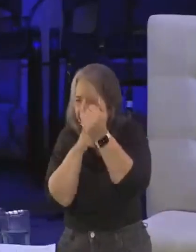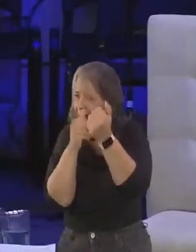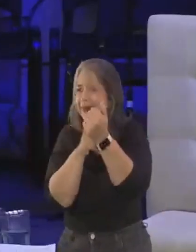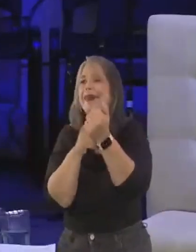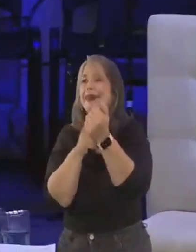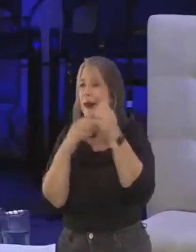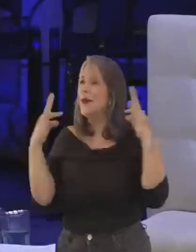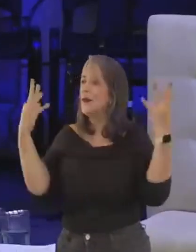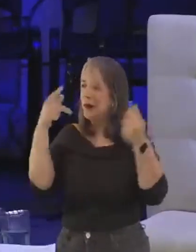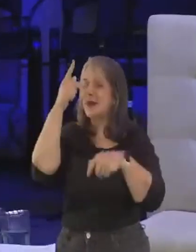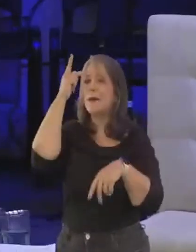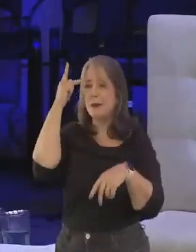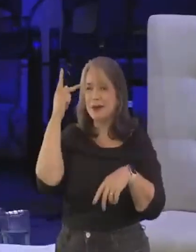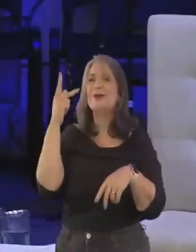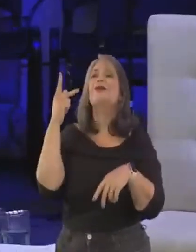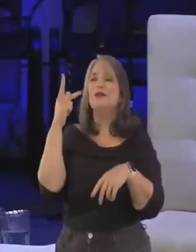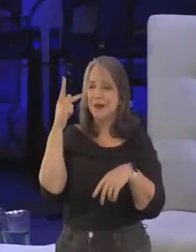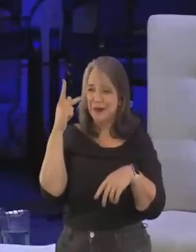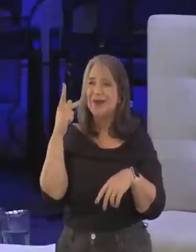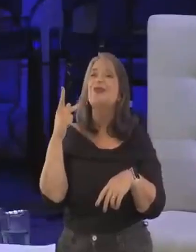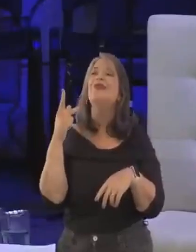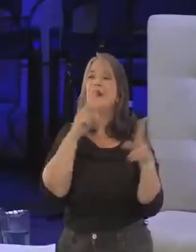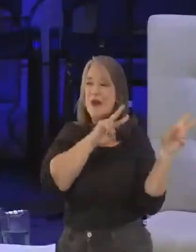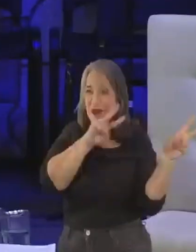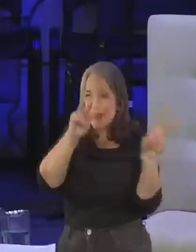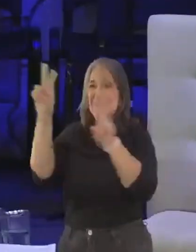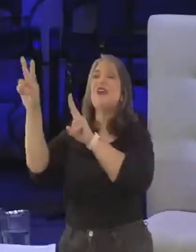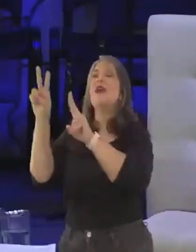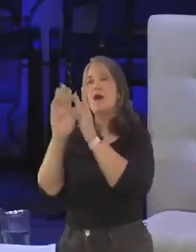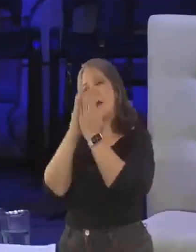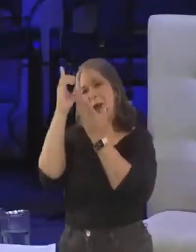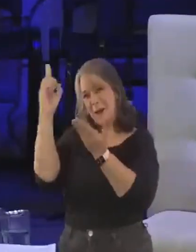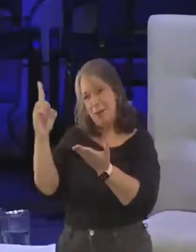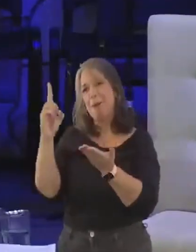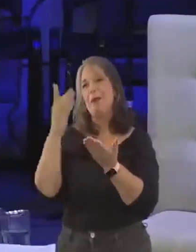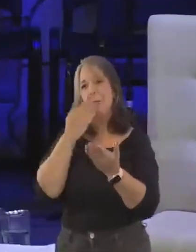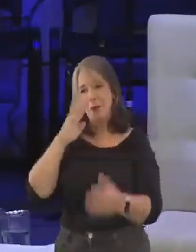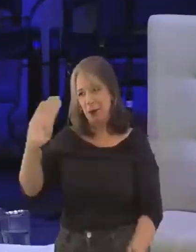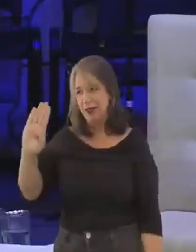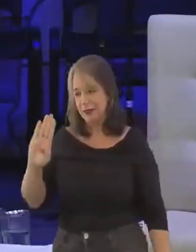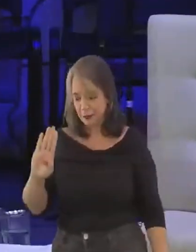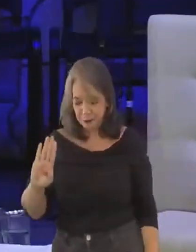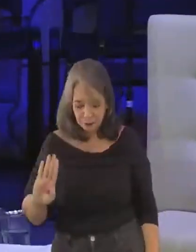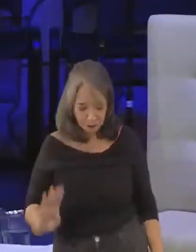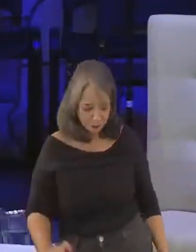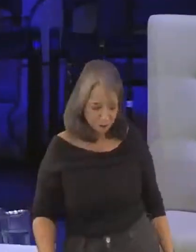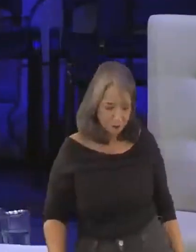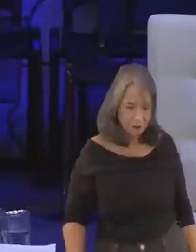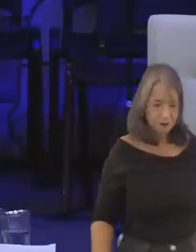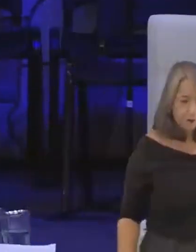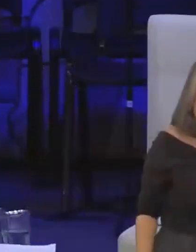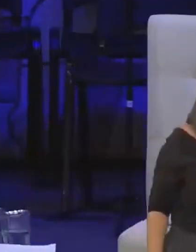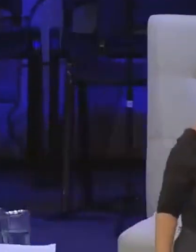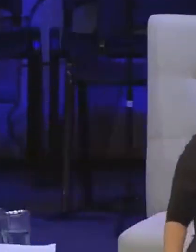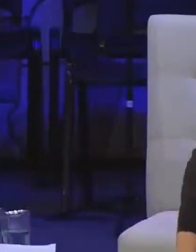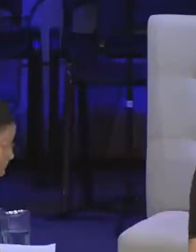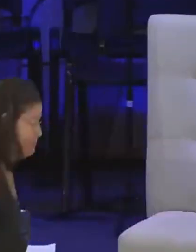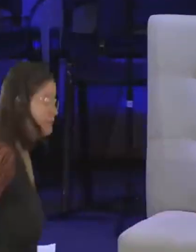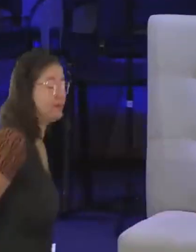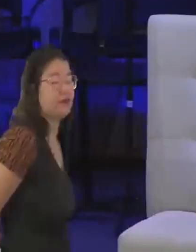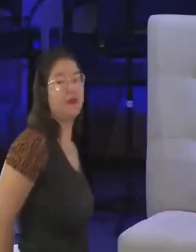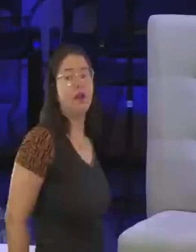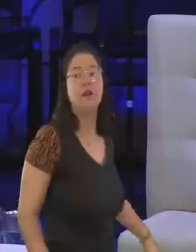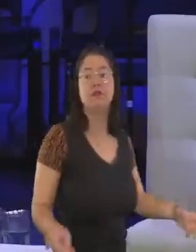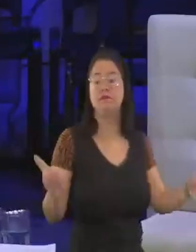mas conforme diz a palavra, todo olho o verá. E ainda, queridos, esta outra